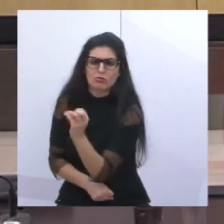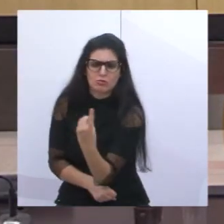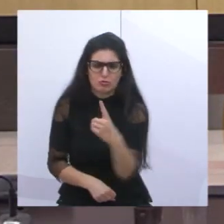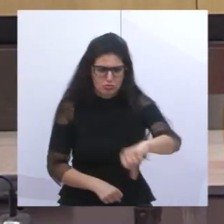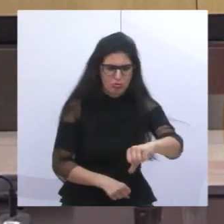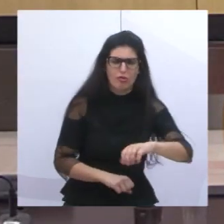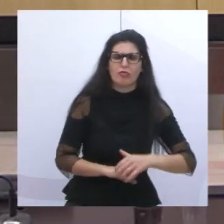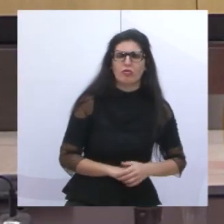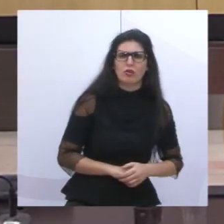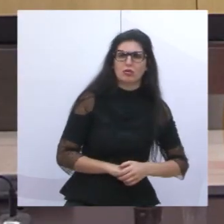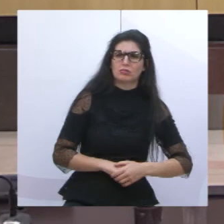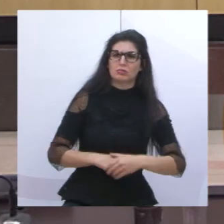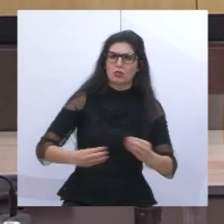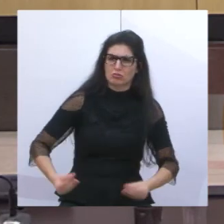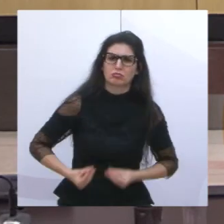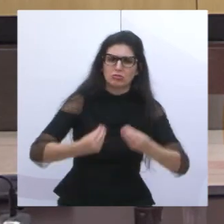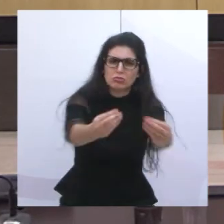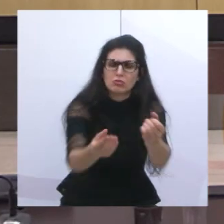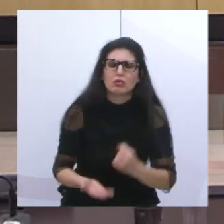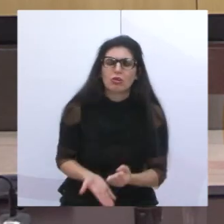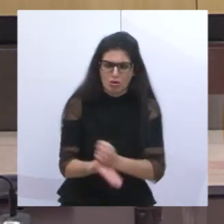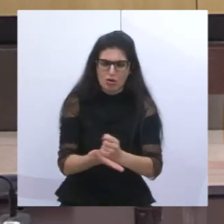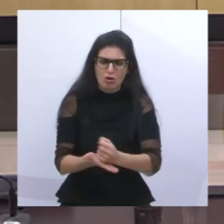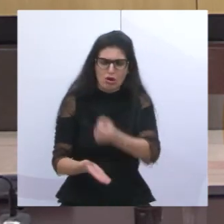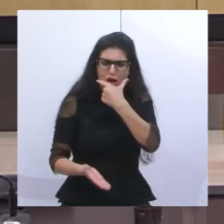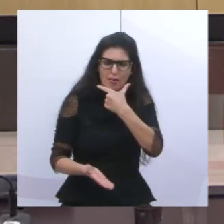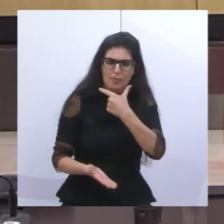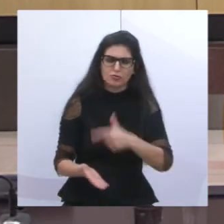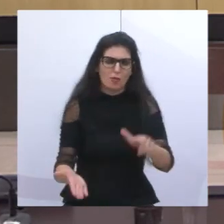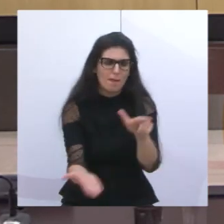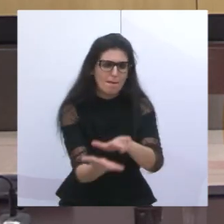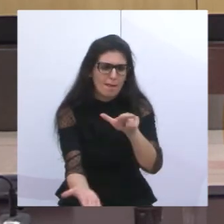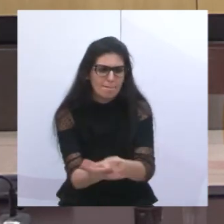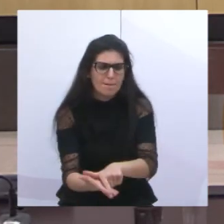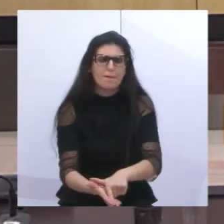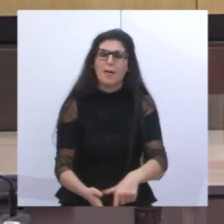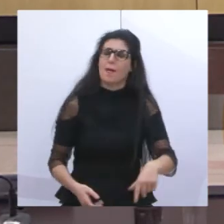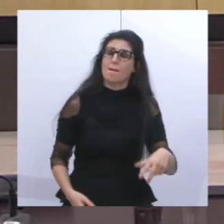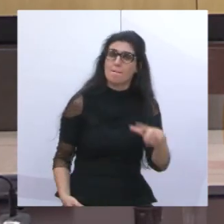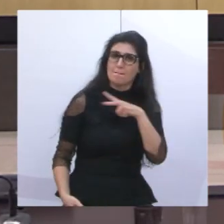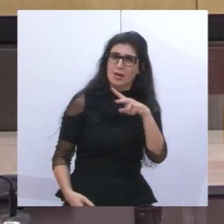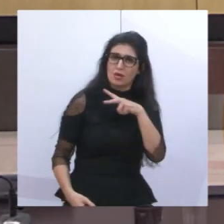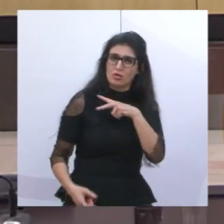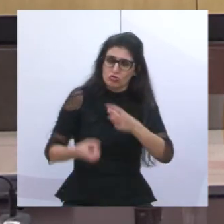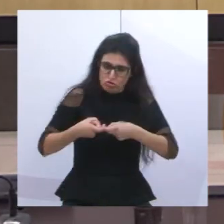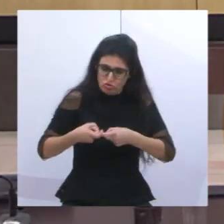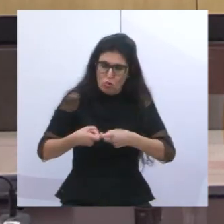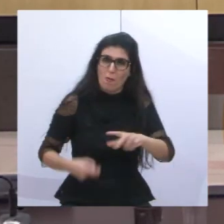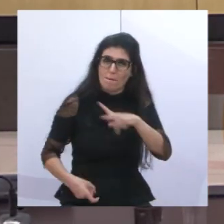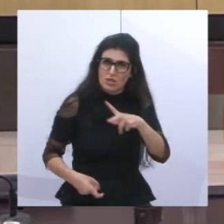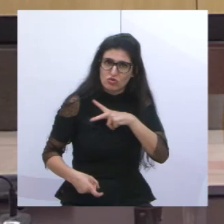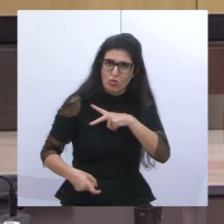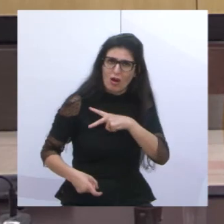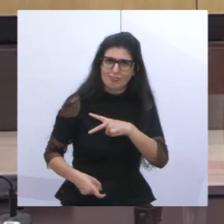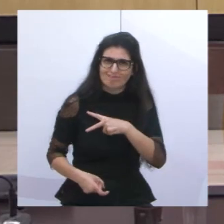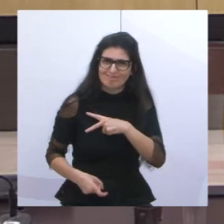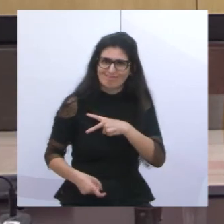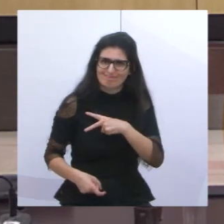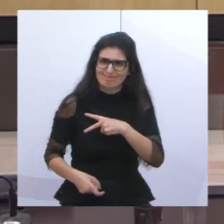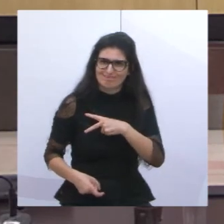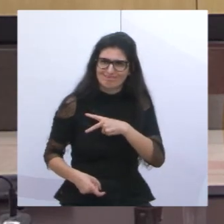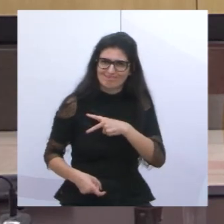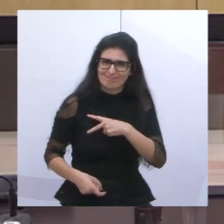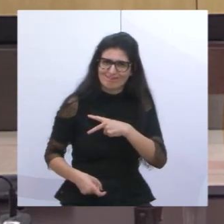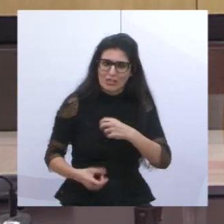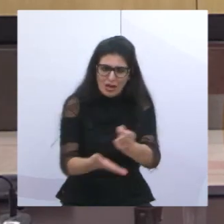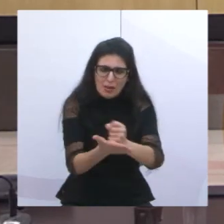2/2019, que dispõe sobre o fornecimento de medicamentos mediante a apresentação de receitas prescritas por médicos particulares no âmbito da rede pública de saúde